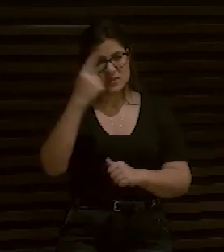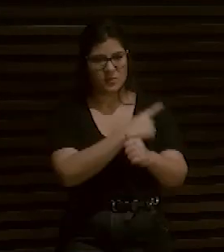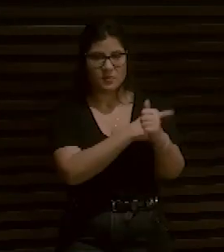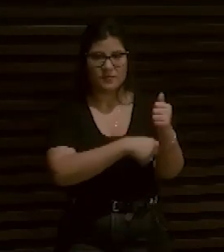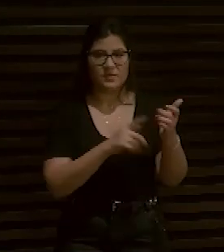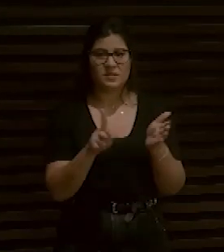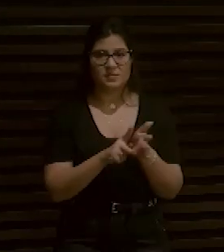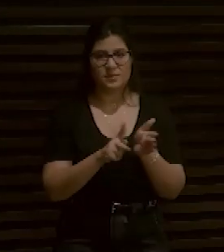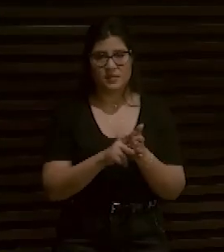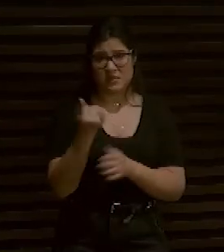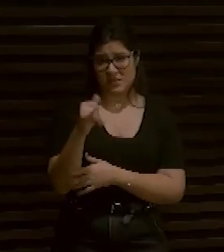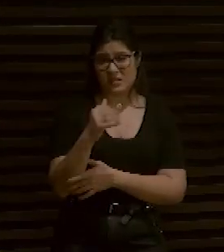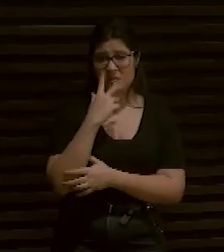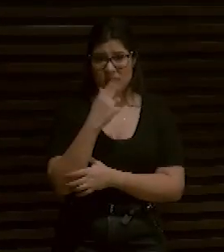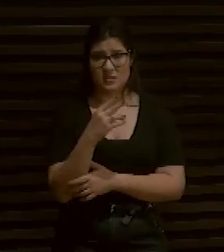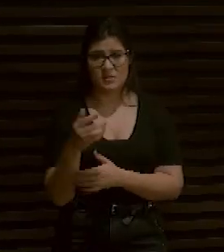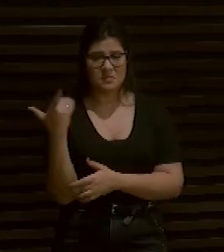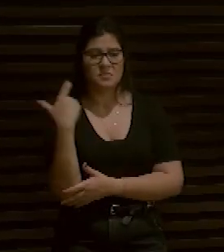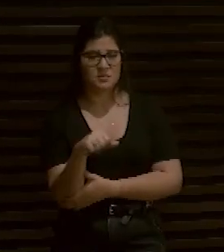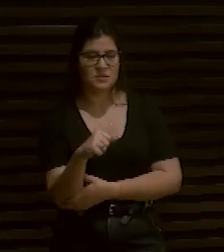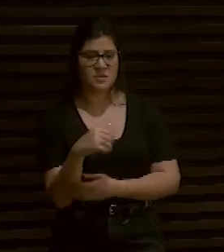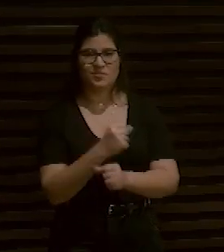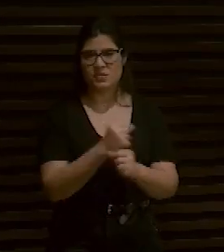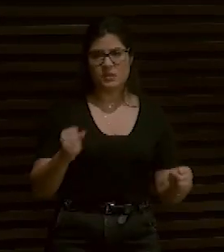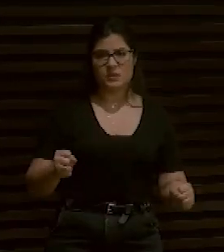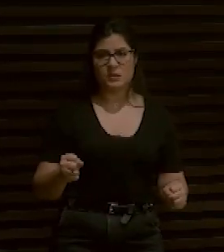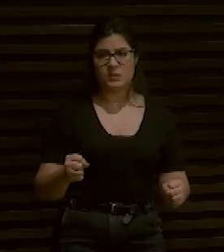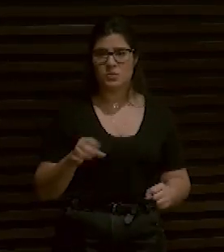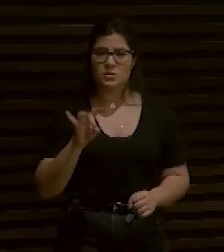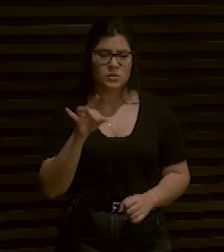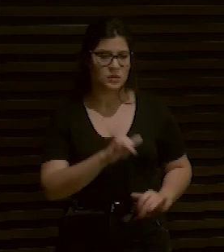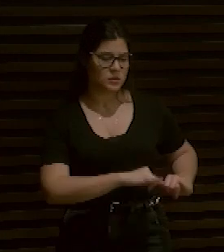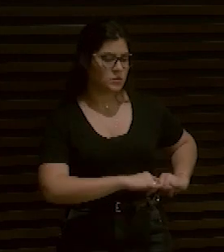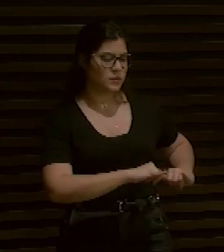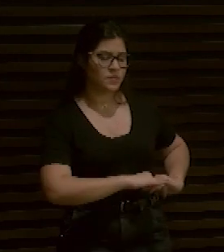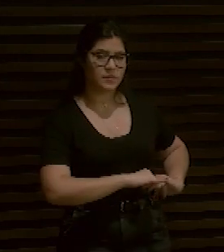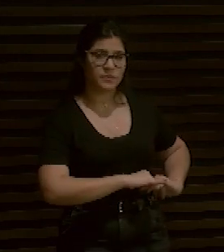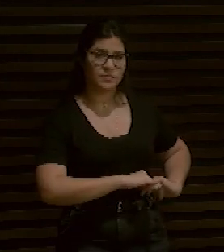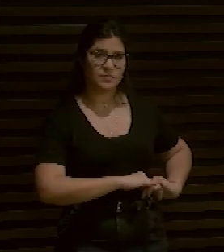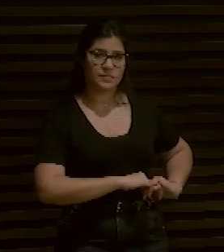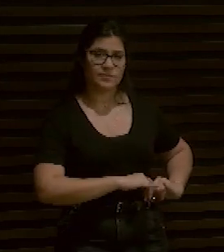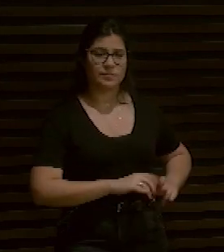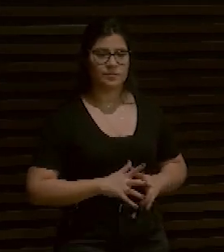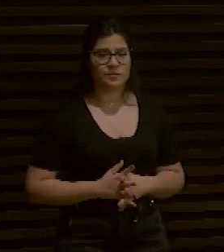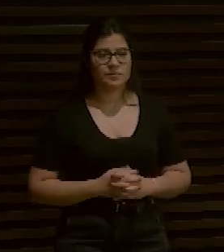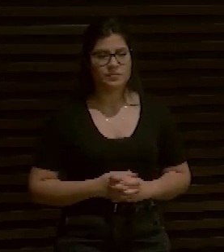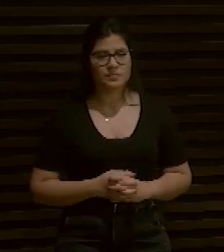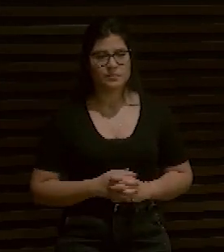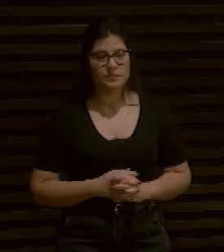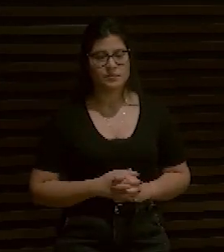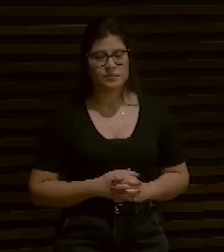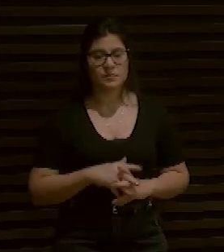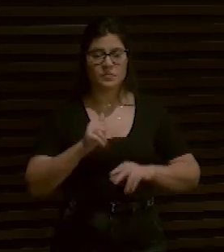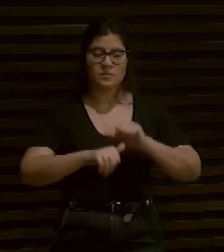que consegue, tenta aí. Vai só sofrer, vai só se flagelar, e a